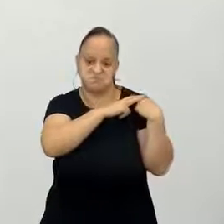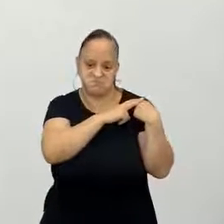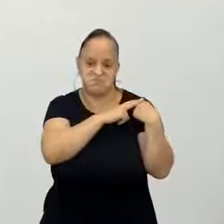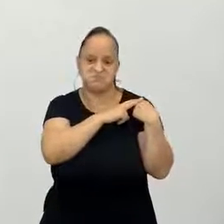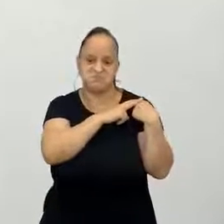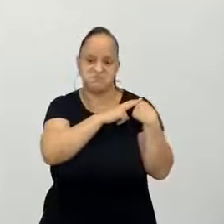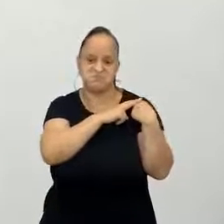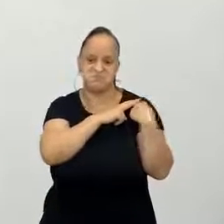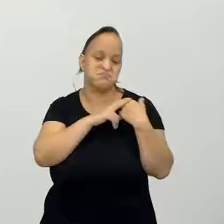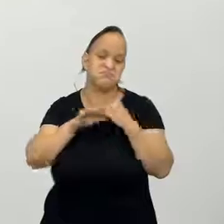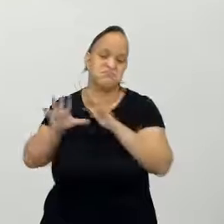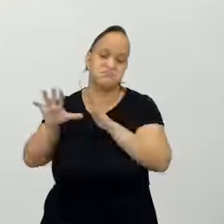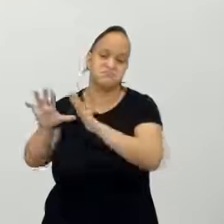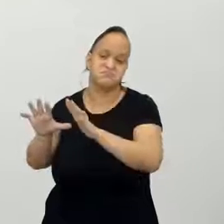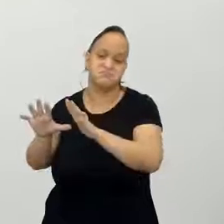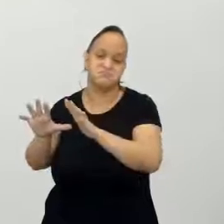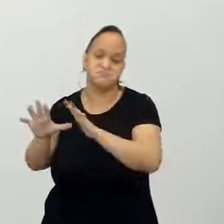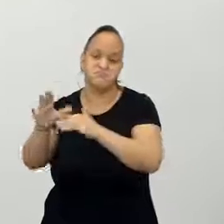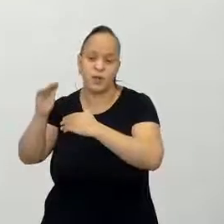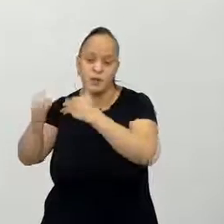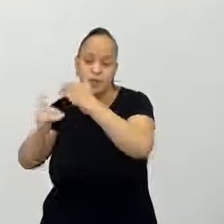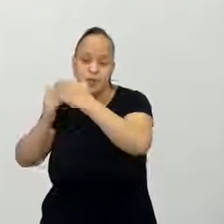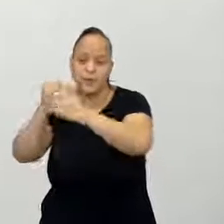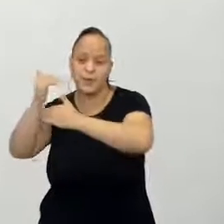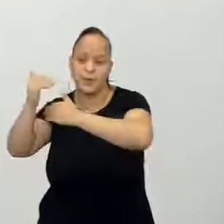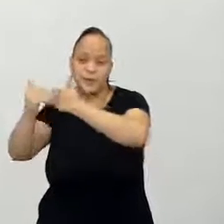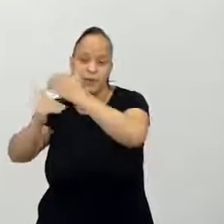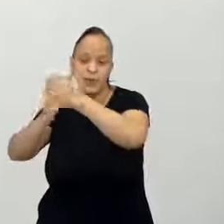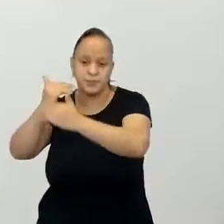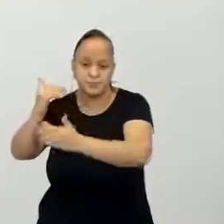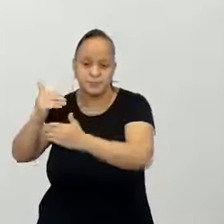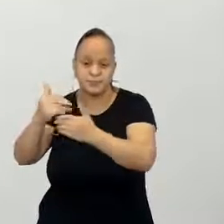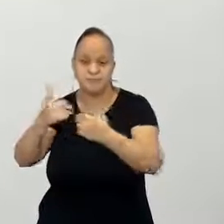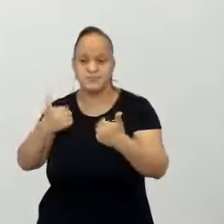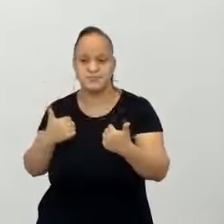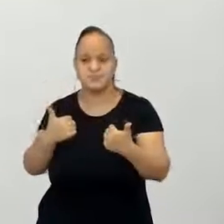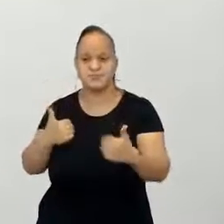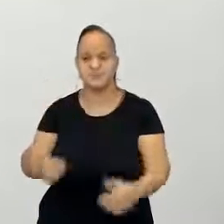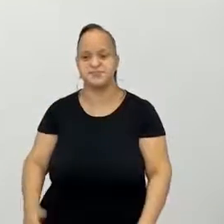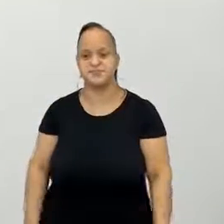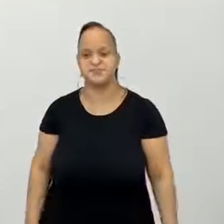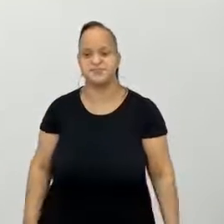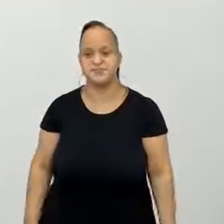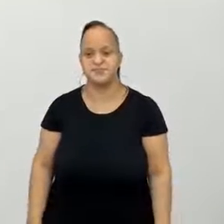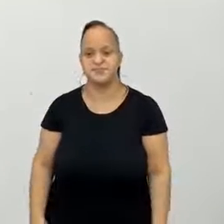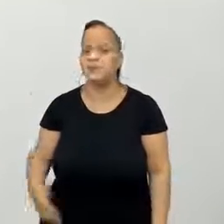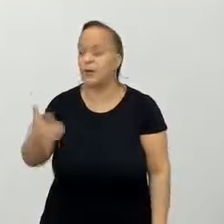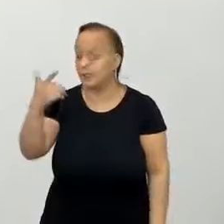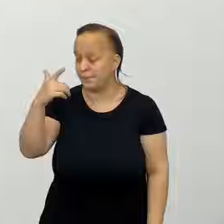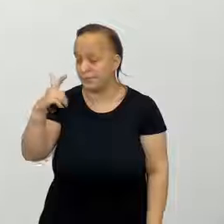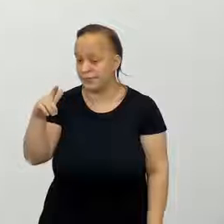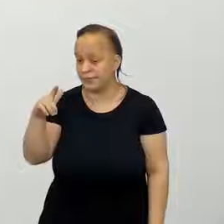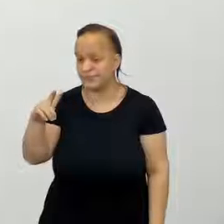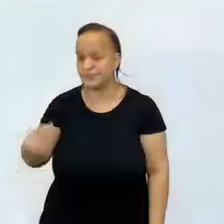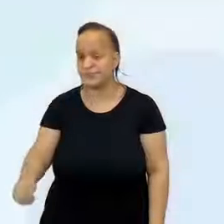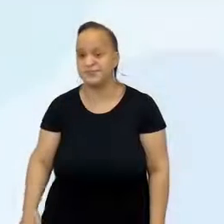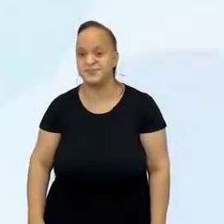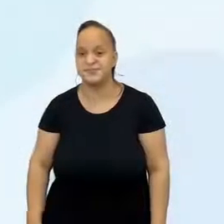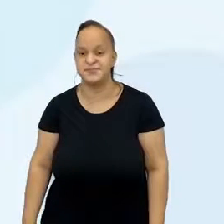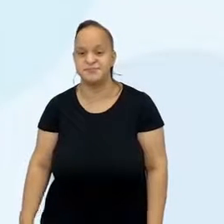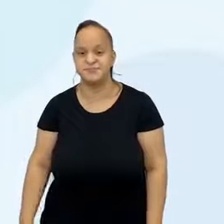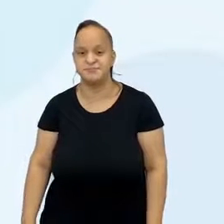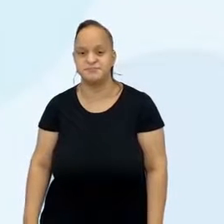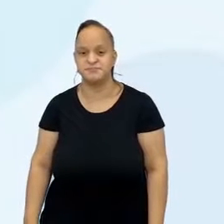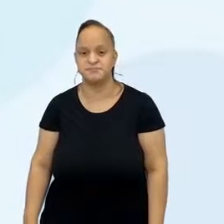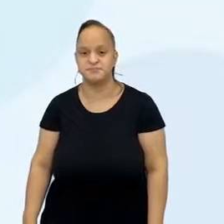é responsável também pelo processo, por todo o processo de aprendizagem, né. Podemos ir para a próxima. Ô Luiz,